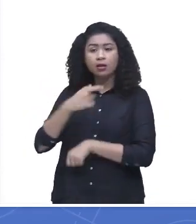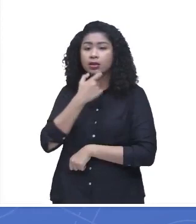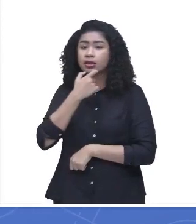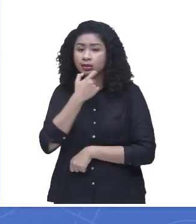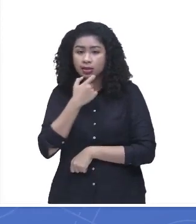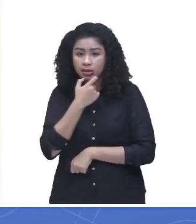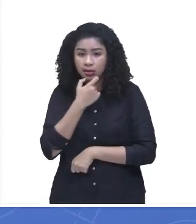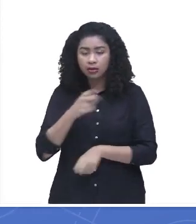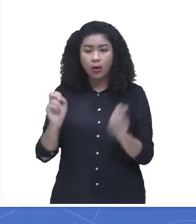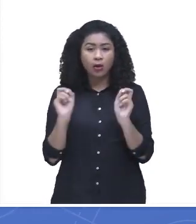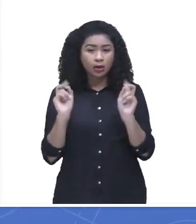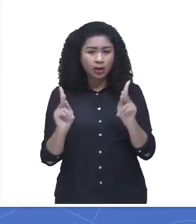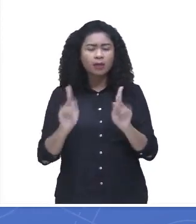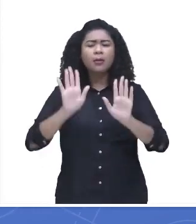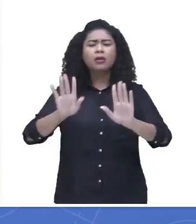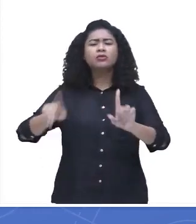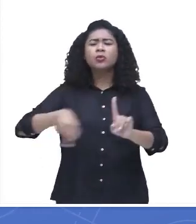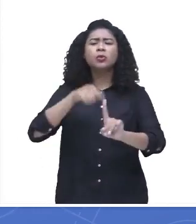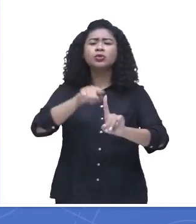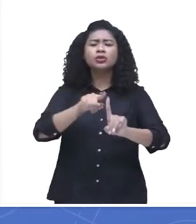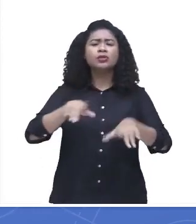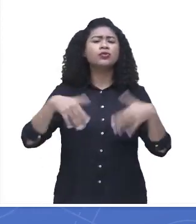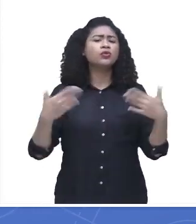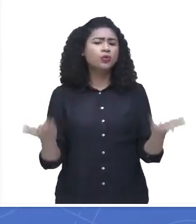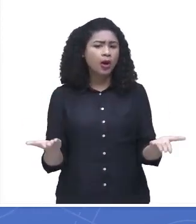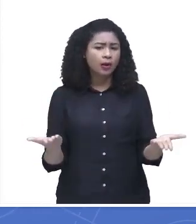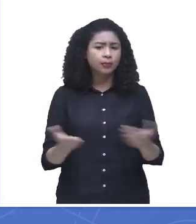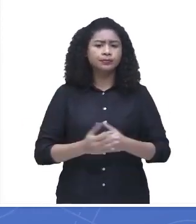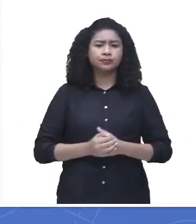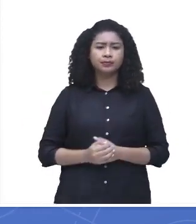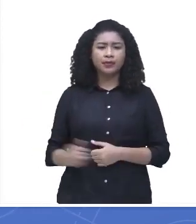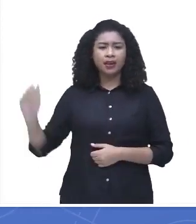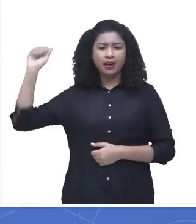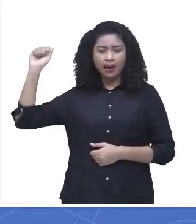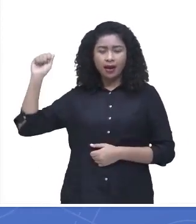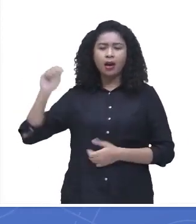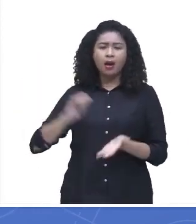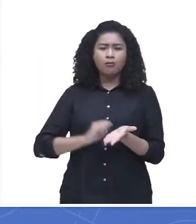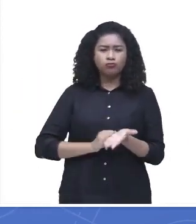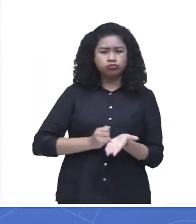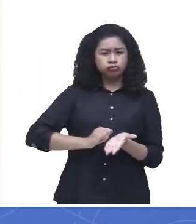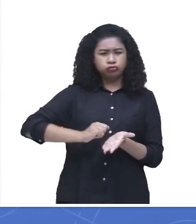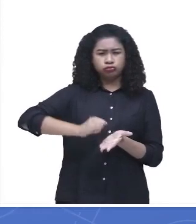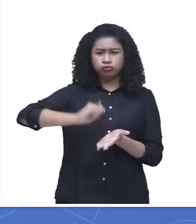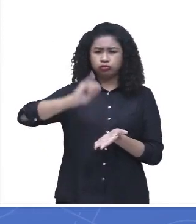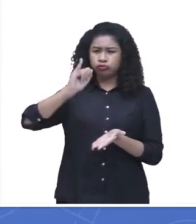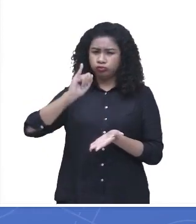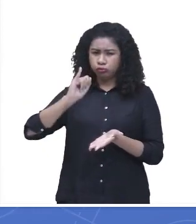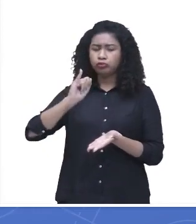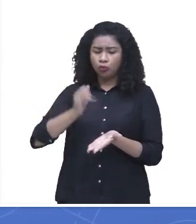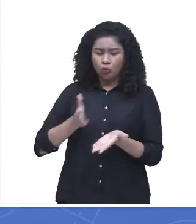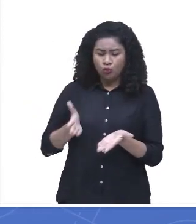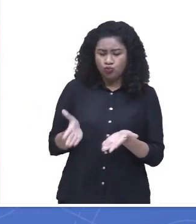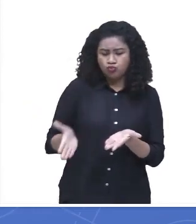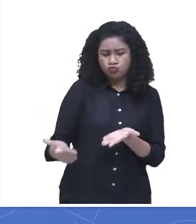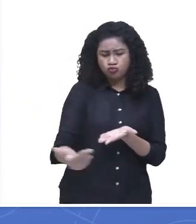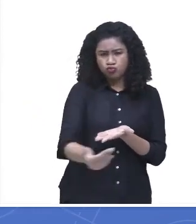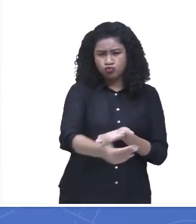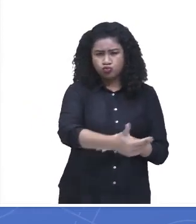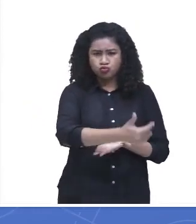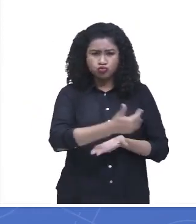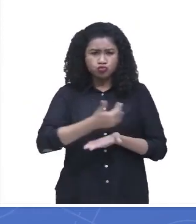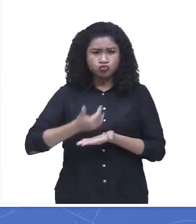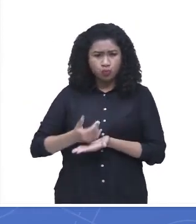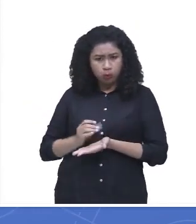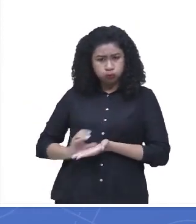essas leis? A alternativa A diz o seguinte: aumentar a receita real, ou seja, o bolso da coroa, impedir o